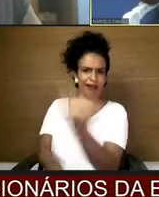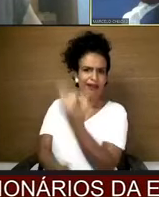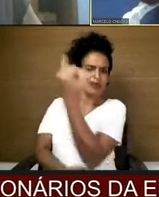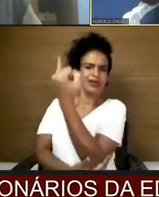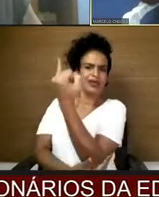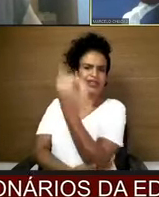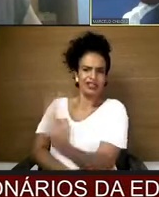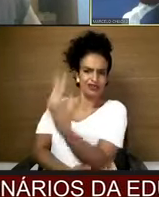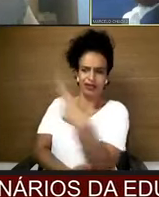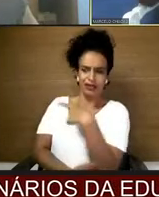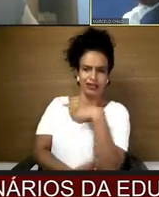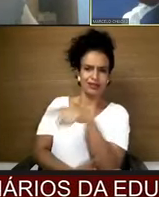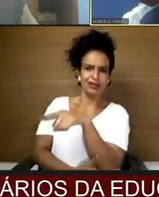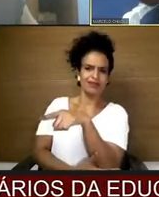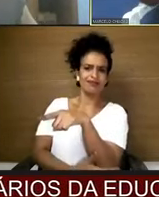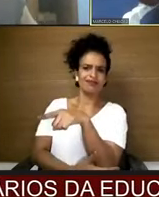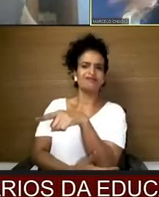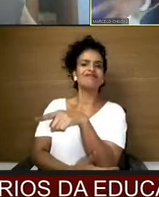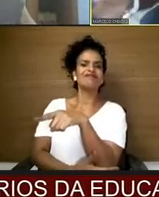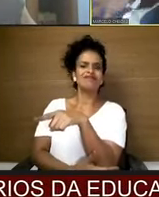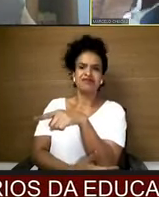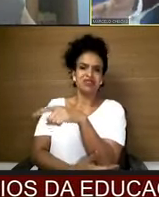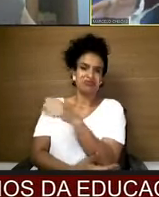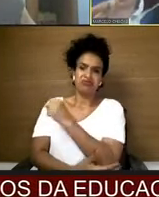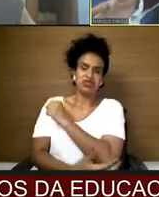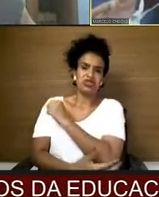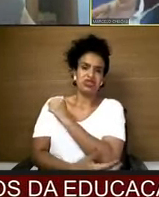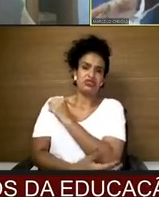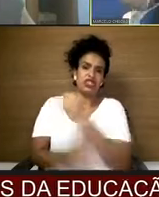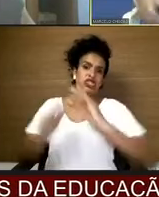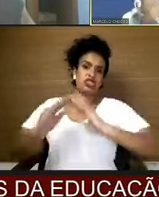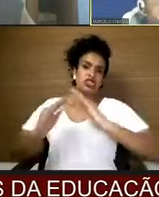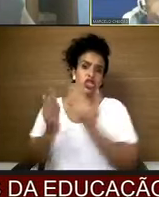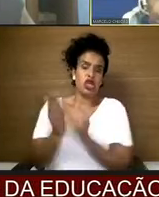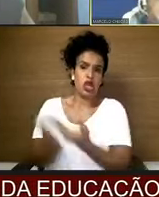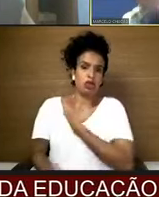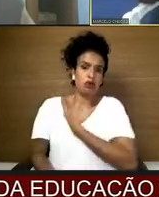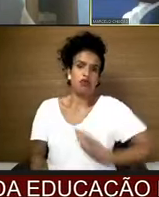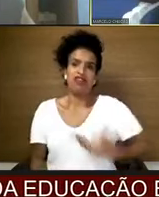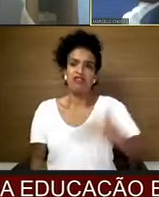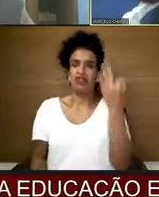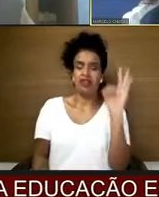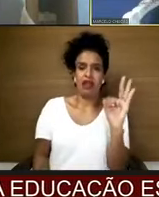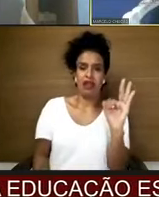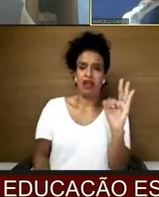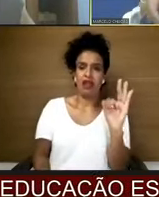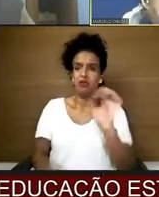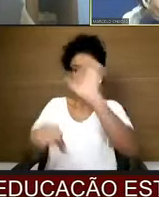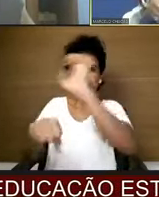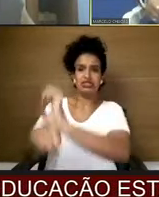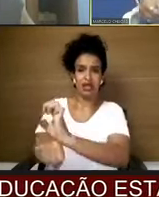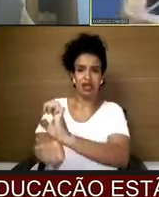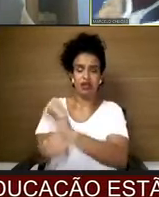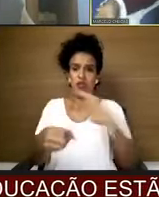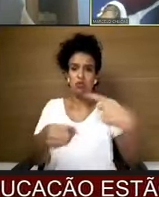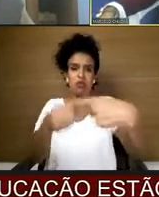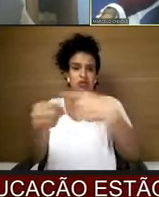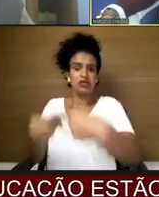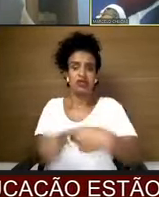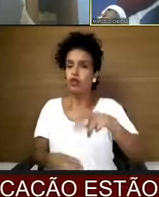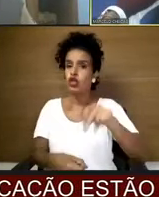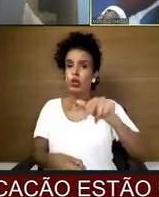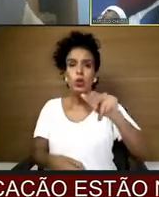enfim, e municipais também, no que diz respeito a essa valorização. Então, portanto, quando a gente discute